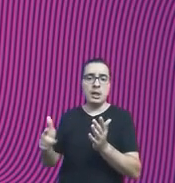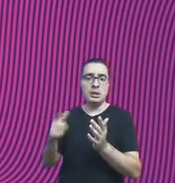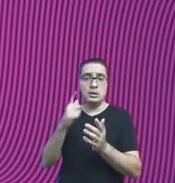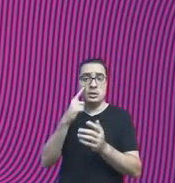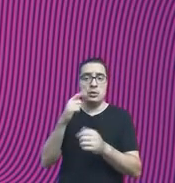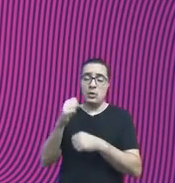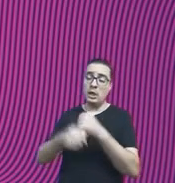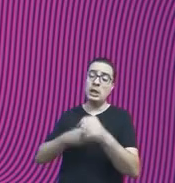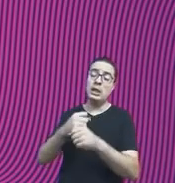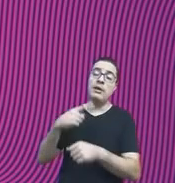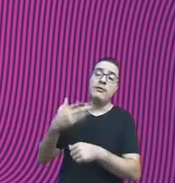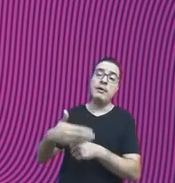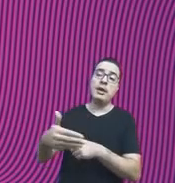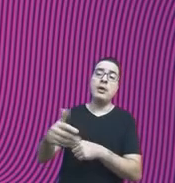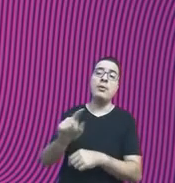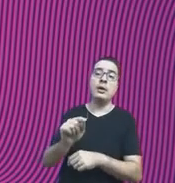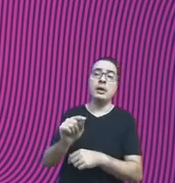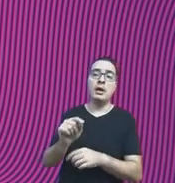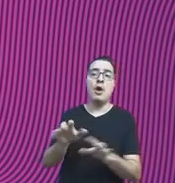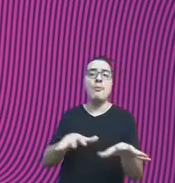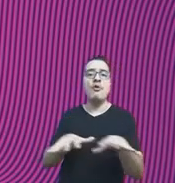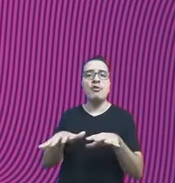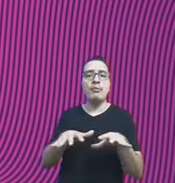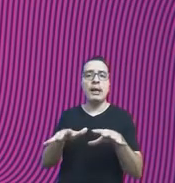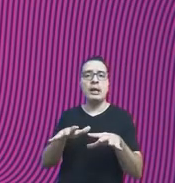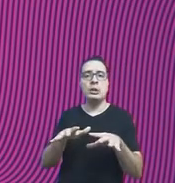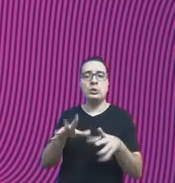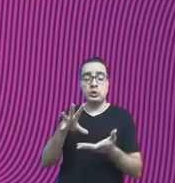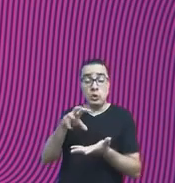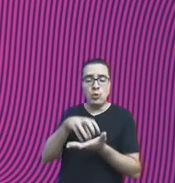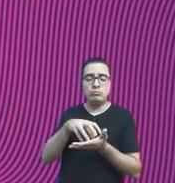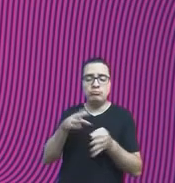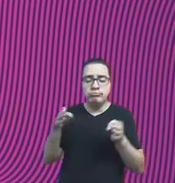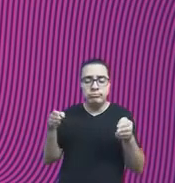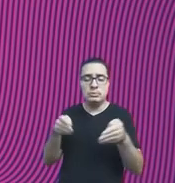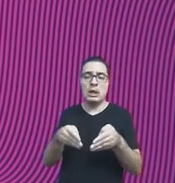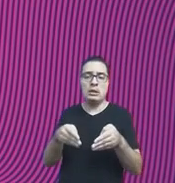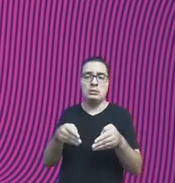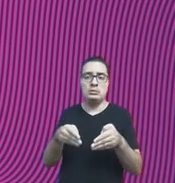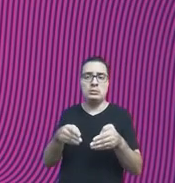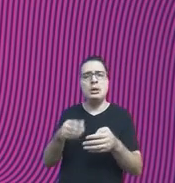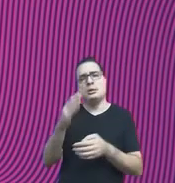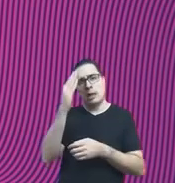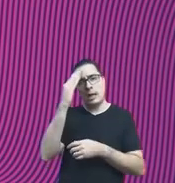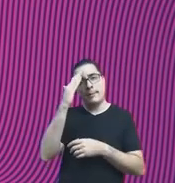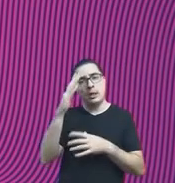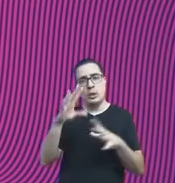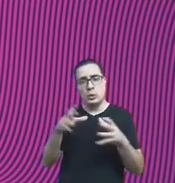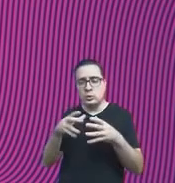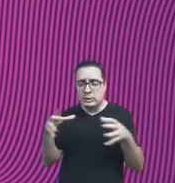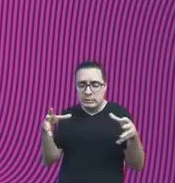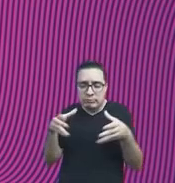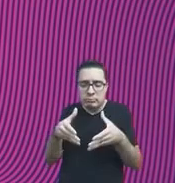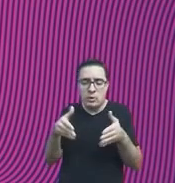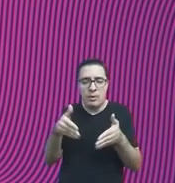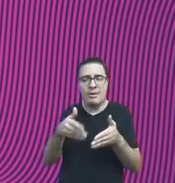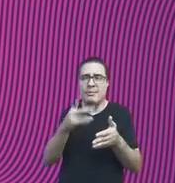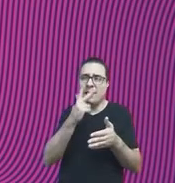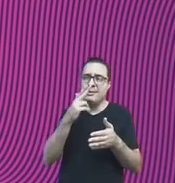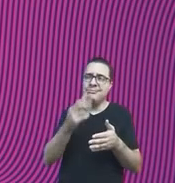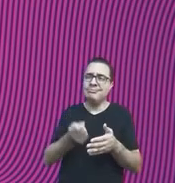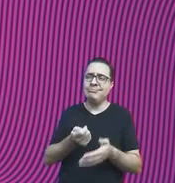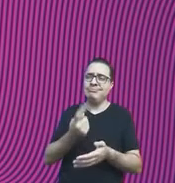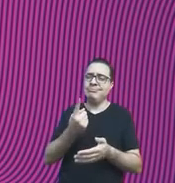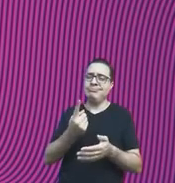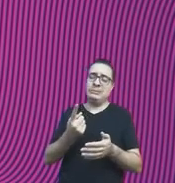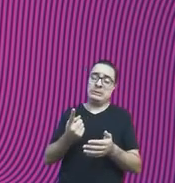anos, é nesse movimento de concentração. E aí eu sei que concentração costuma ter um caráter muito pejorativo, né? A